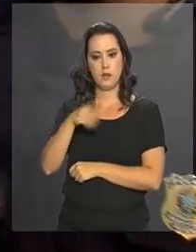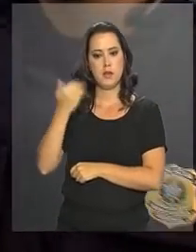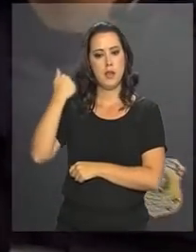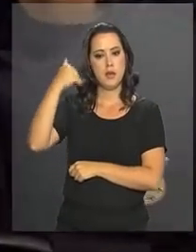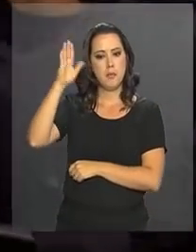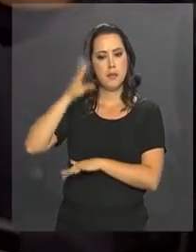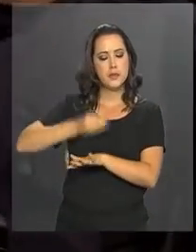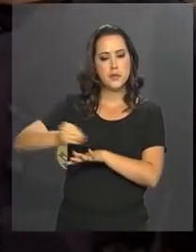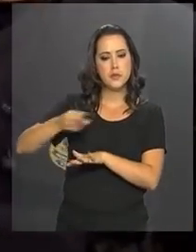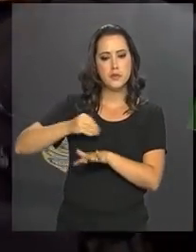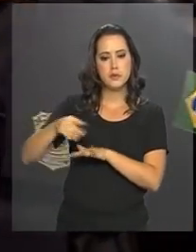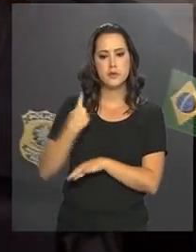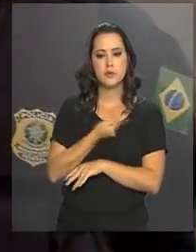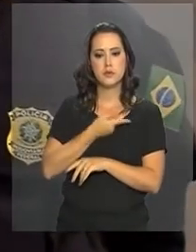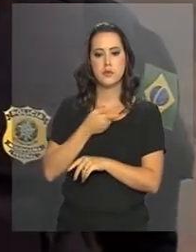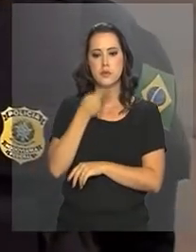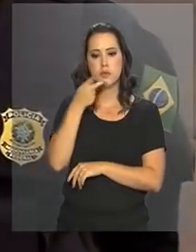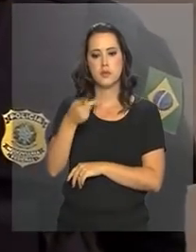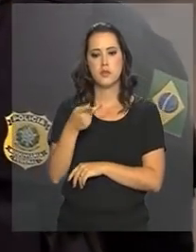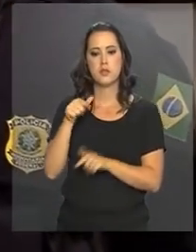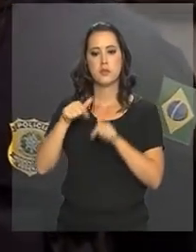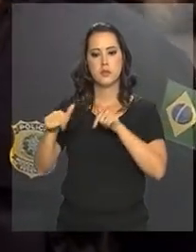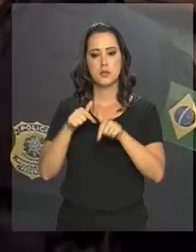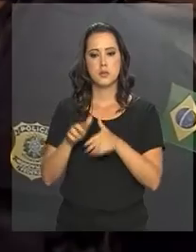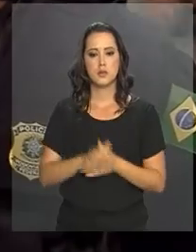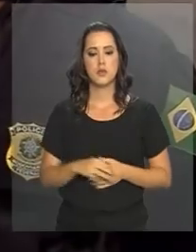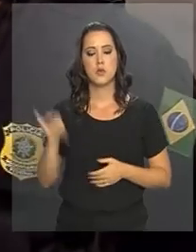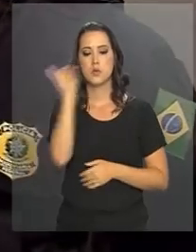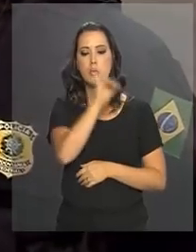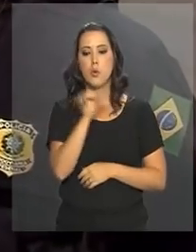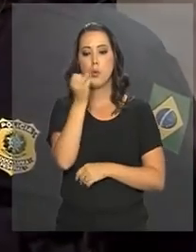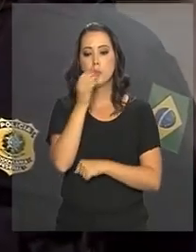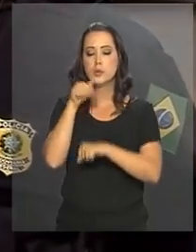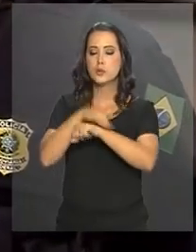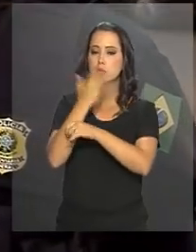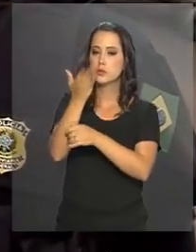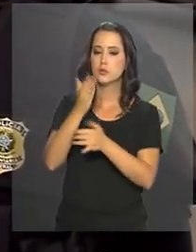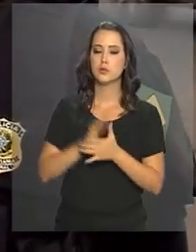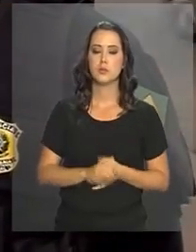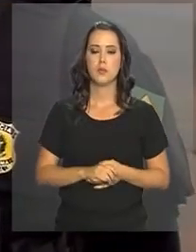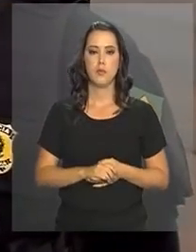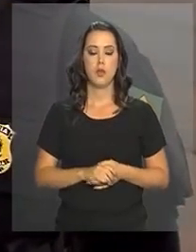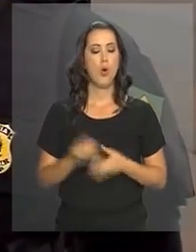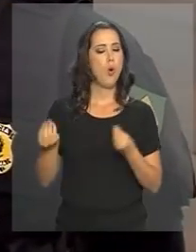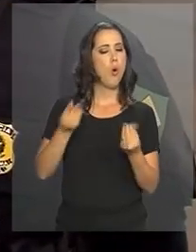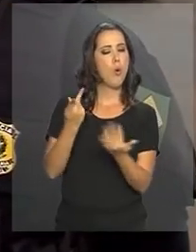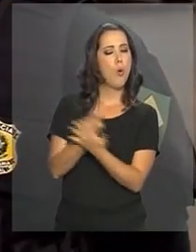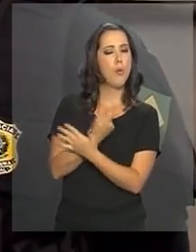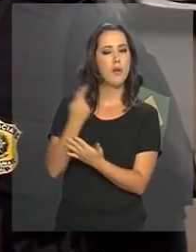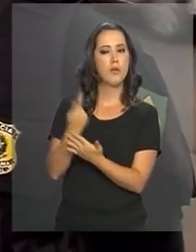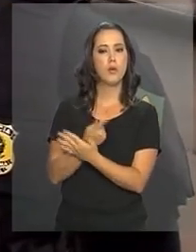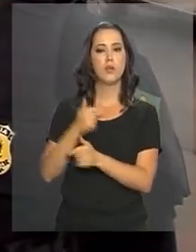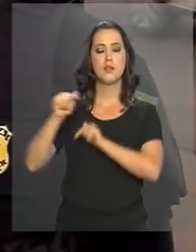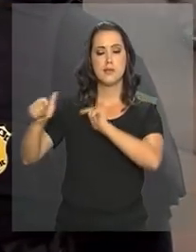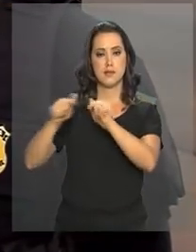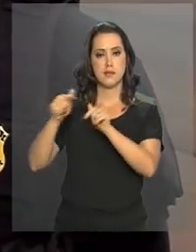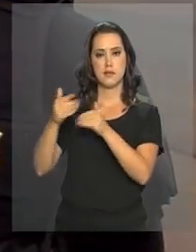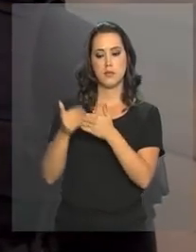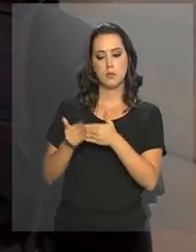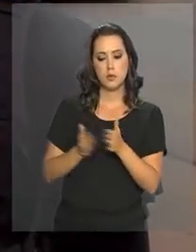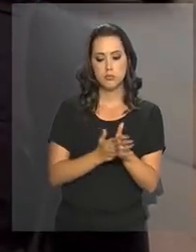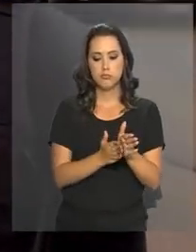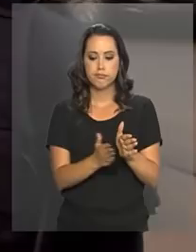mais informações para a gente sobre essa operação. Olá, Gabriel, boa noite. Como que vai acontecer essa operação durante esses